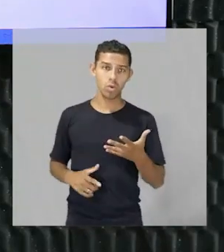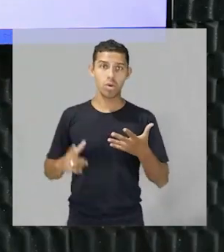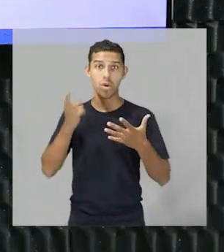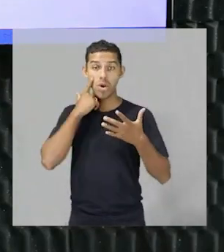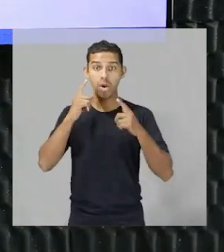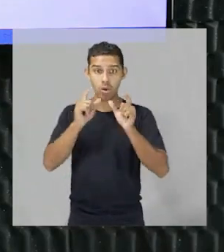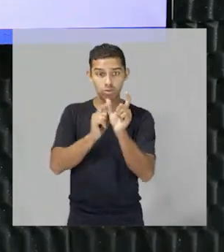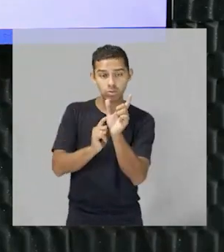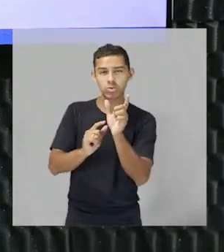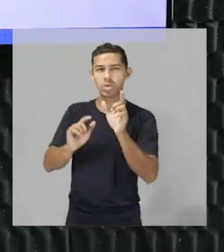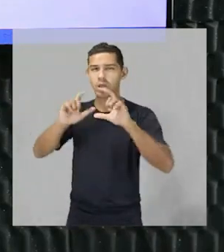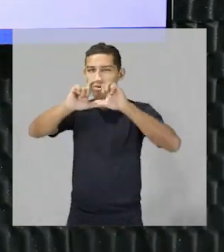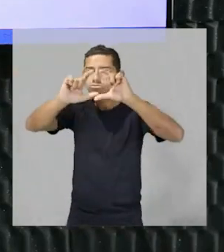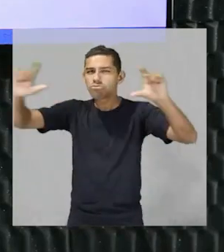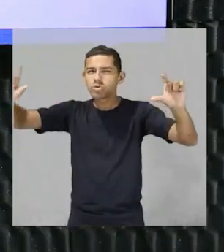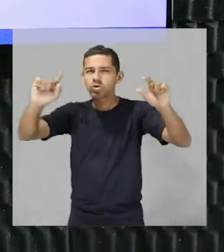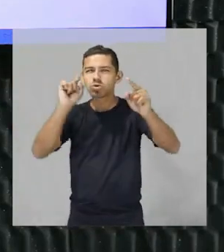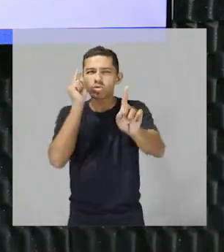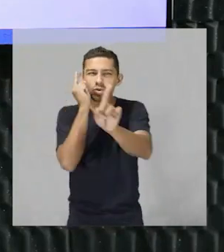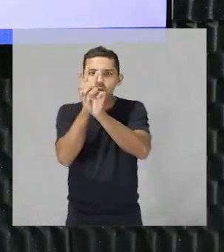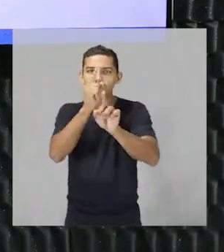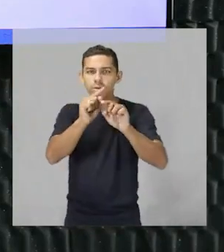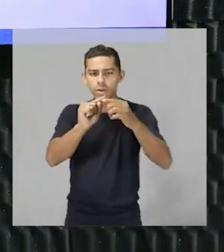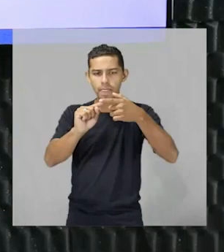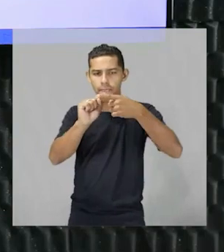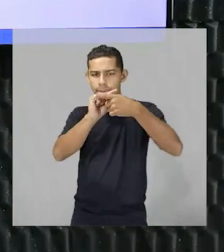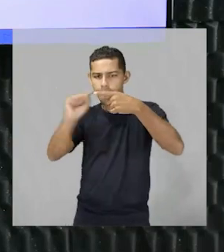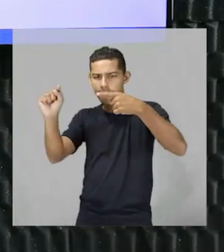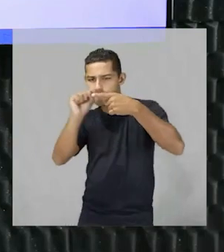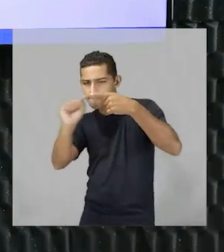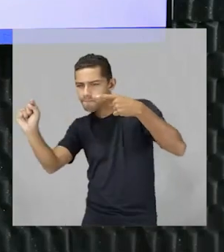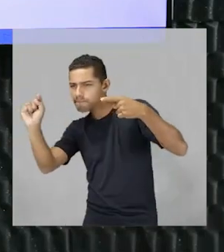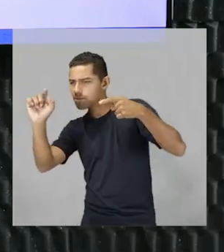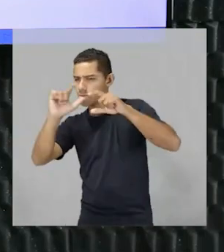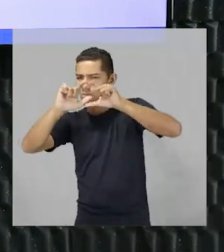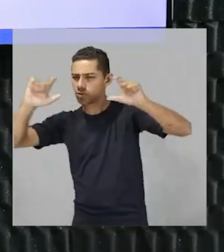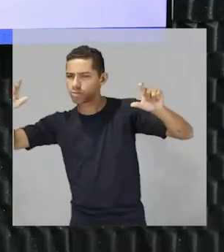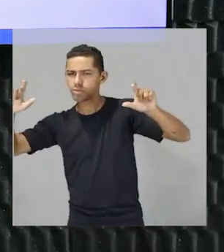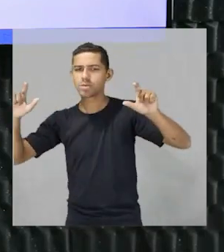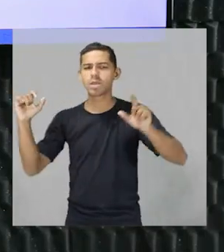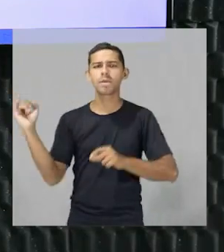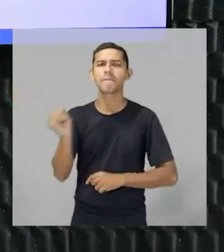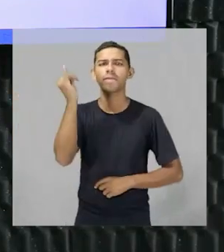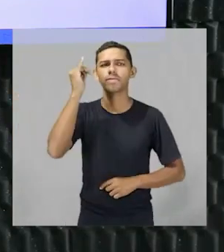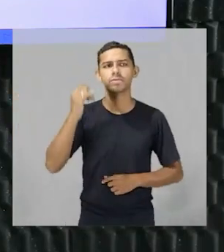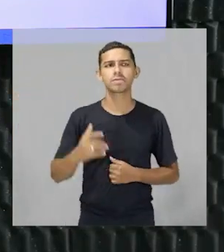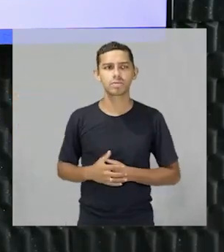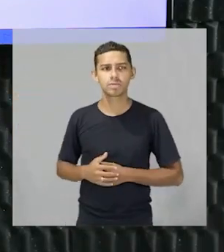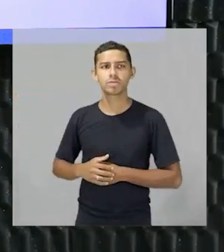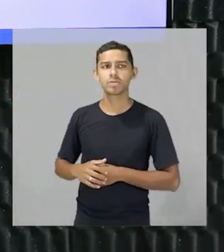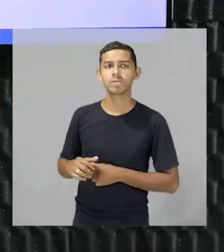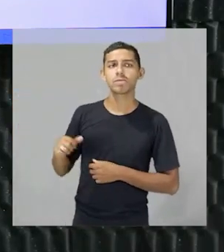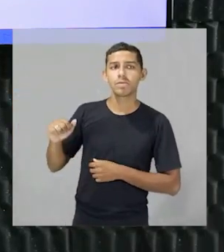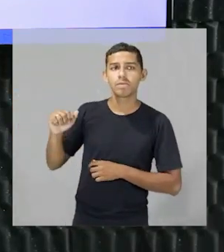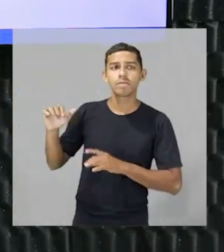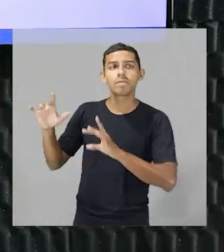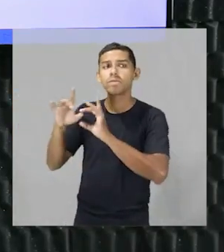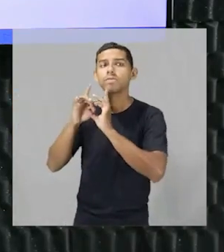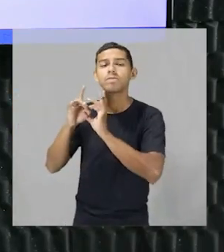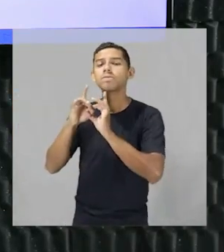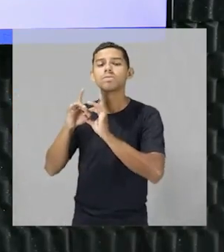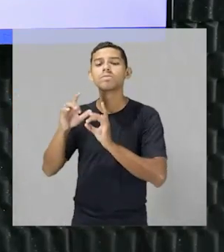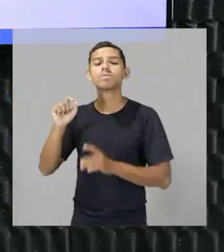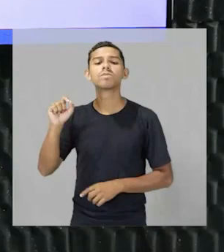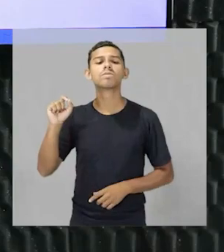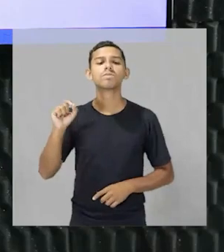outras palavras, em outras aulas, mas muito importante. Questões do Enem, grifa os termos importantes. Grifaria ali, ó, associação entre quê?